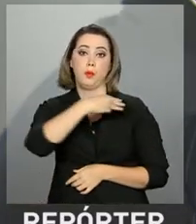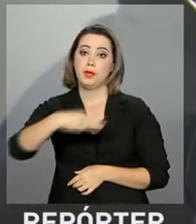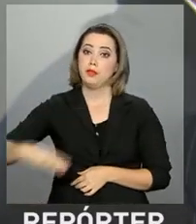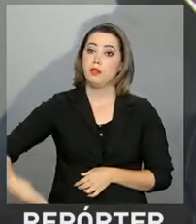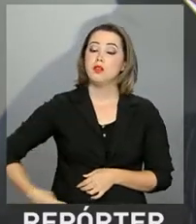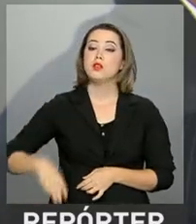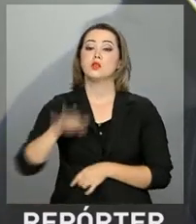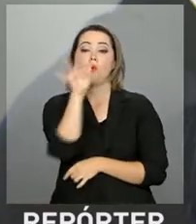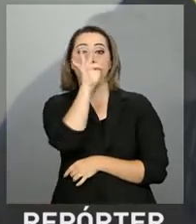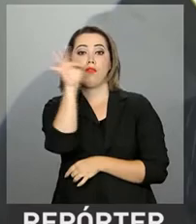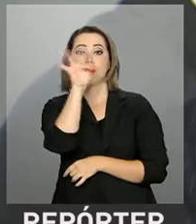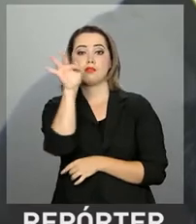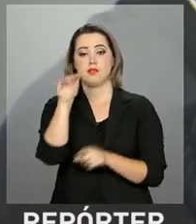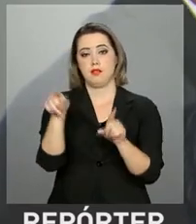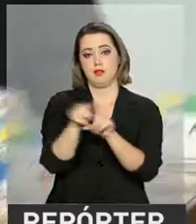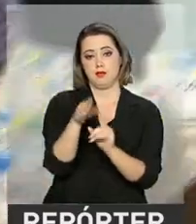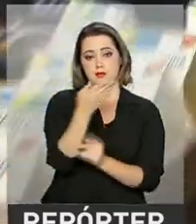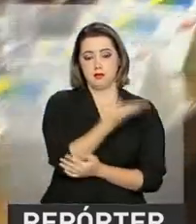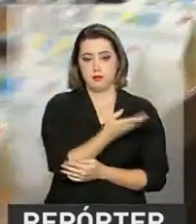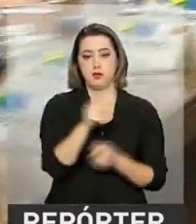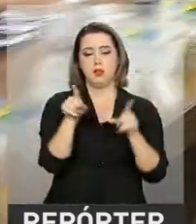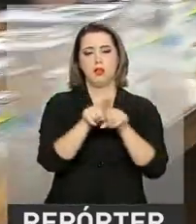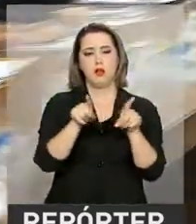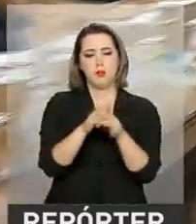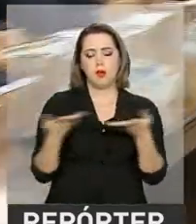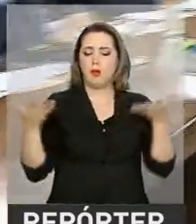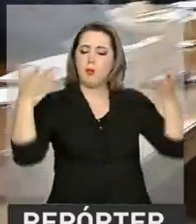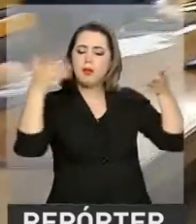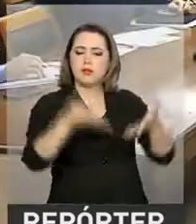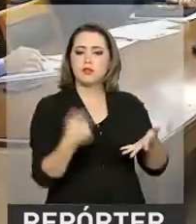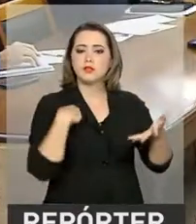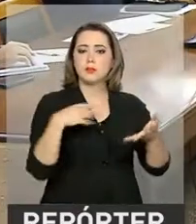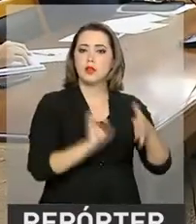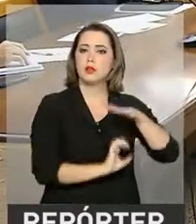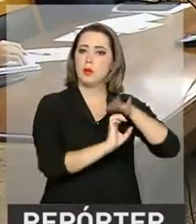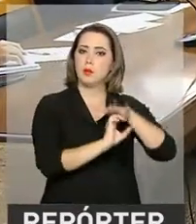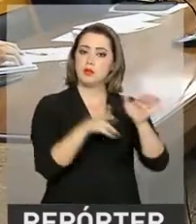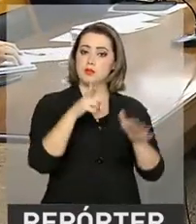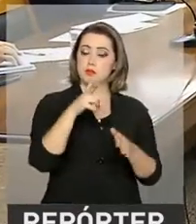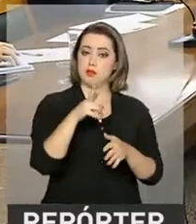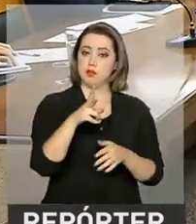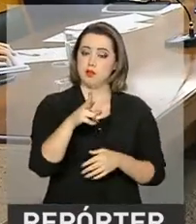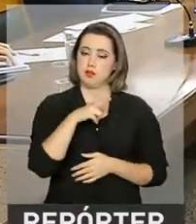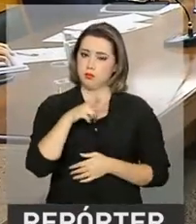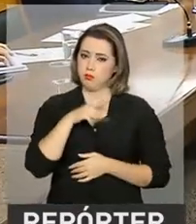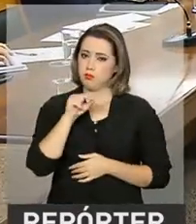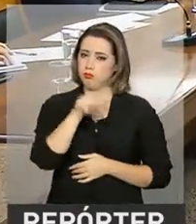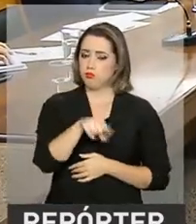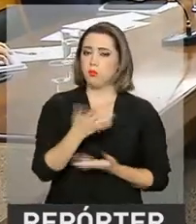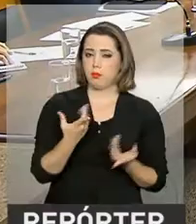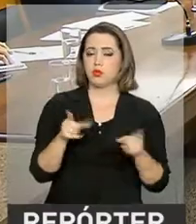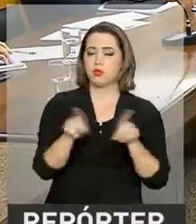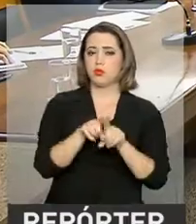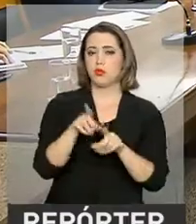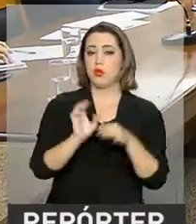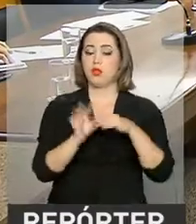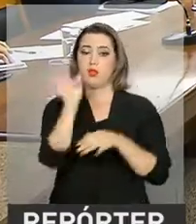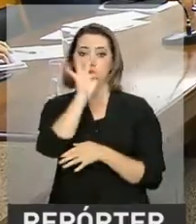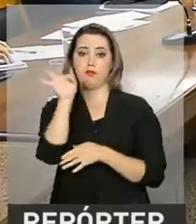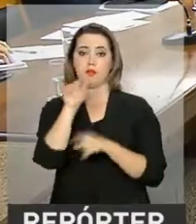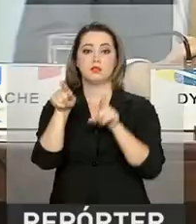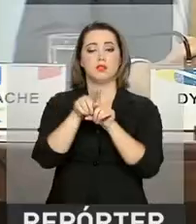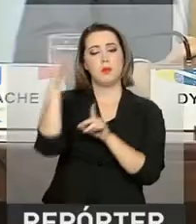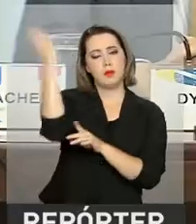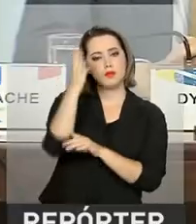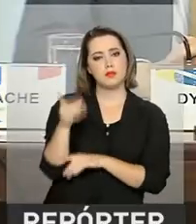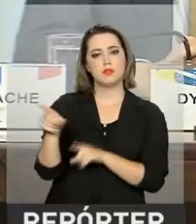Economia e Finanças, Michel Sapin, também participaram empresários franceses, brasileiros e técnicos do governo